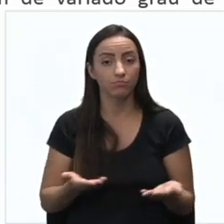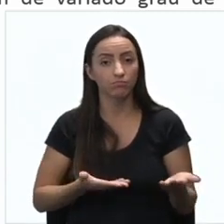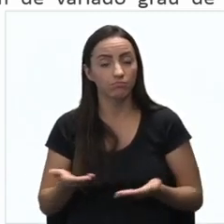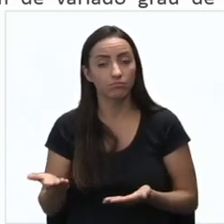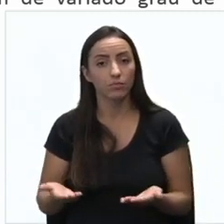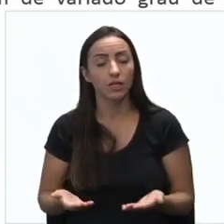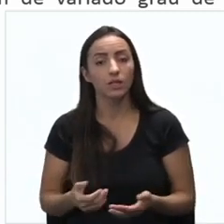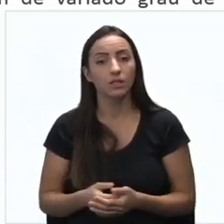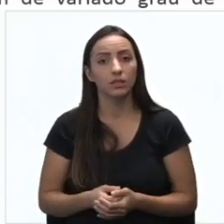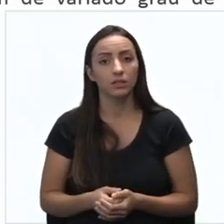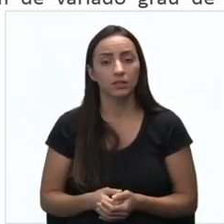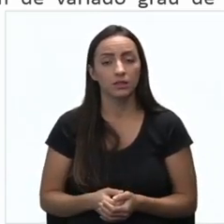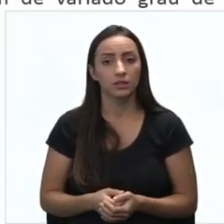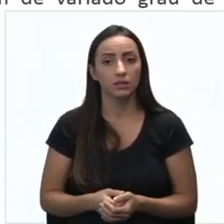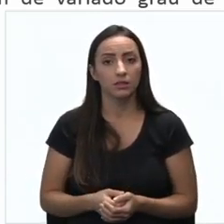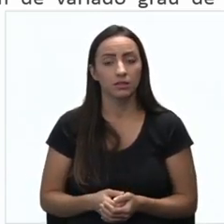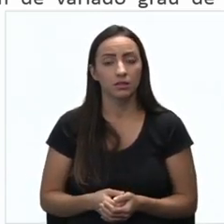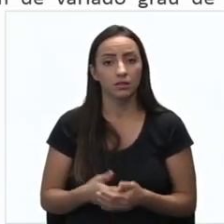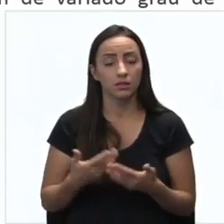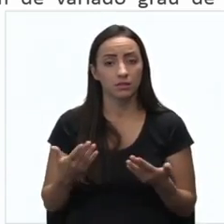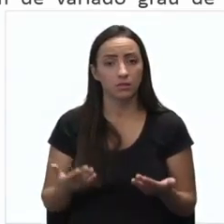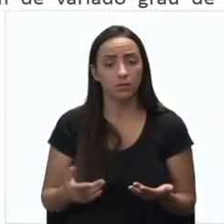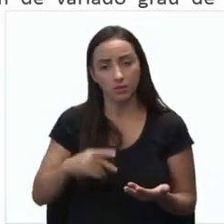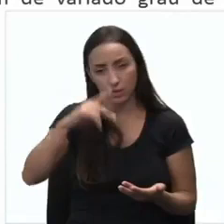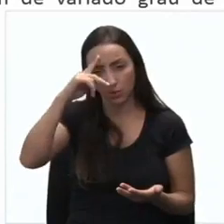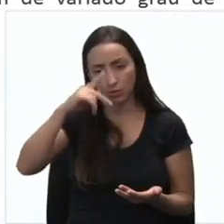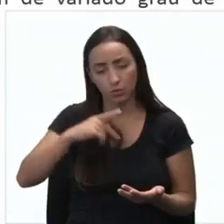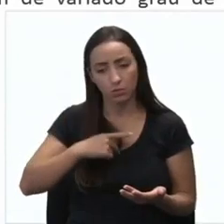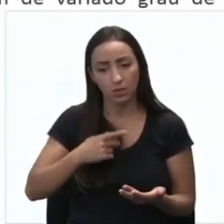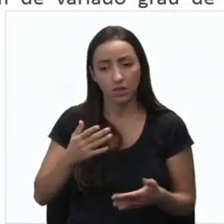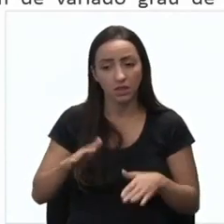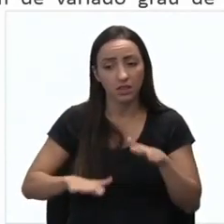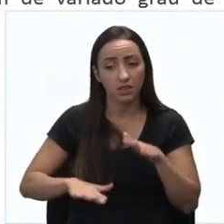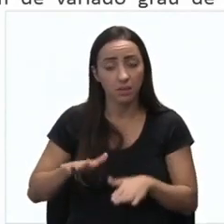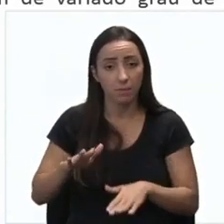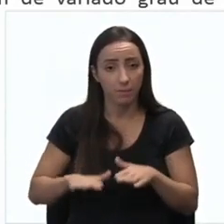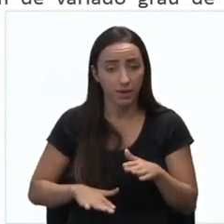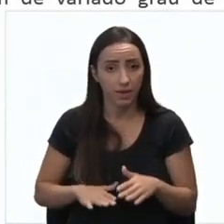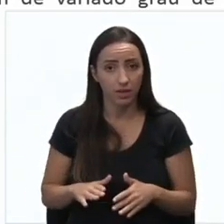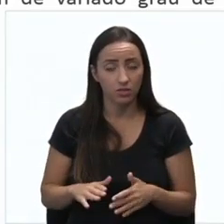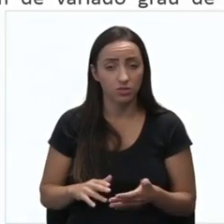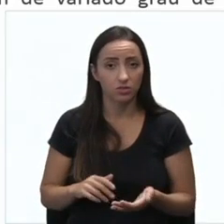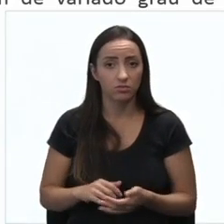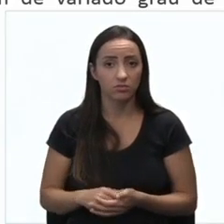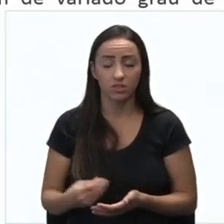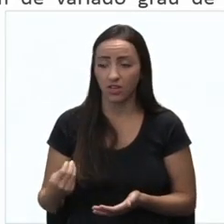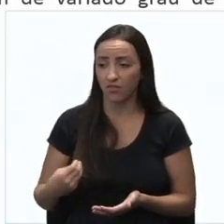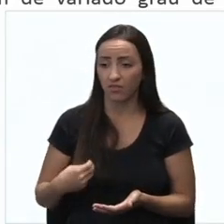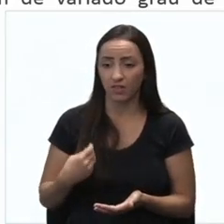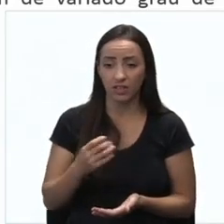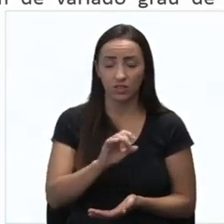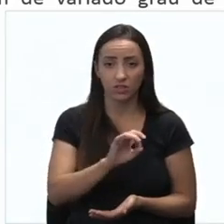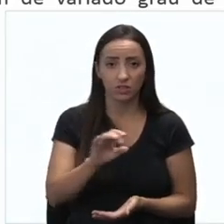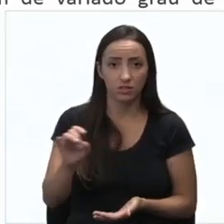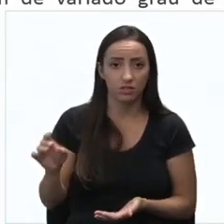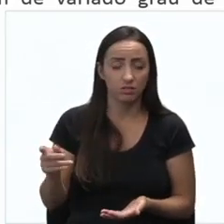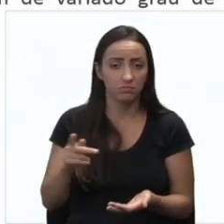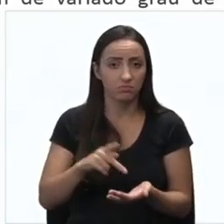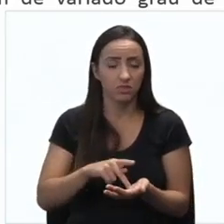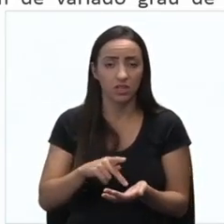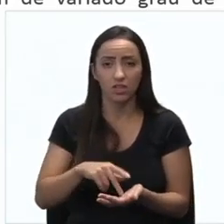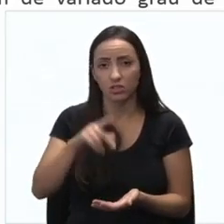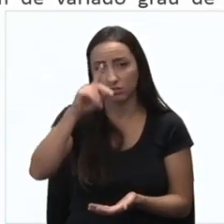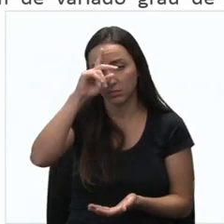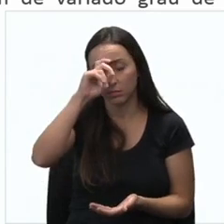Então, esse grau de autonomia, ele vai depender muito da realidade de cada instituição de